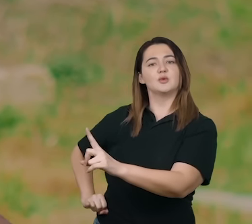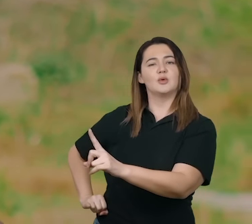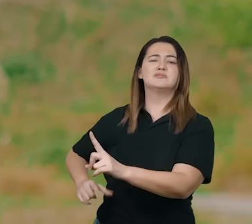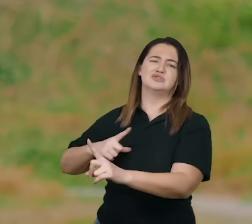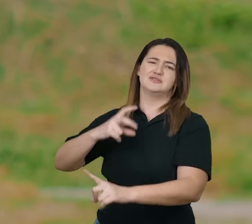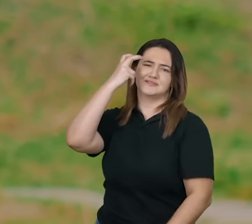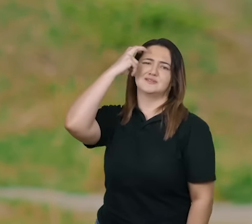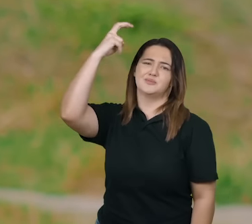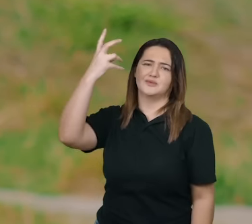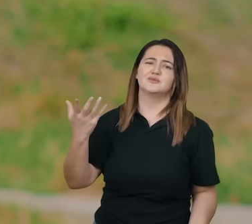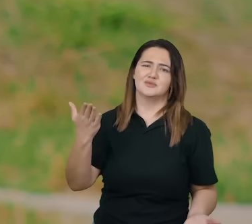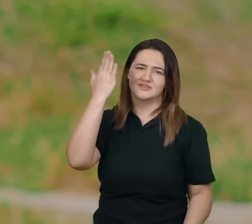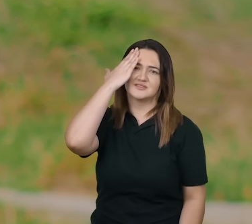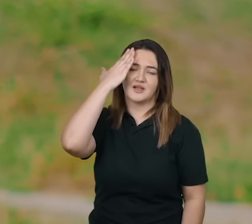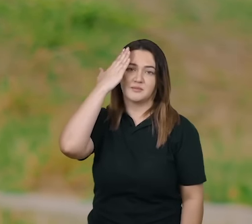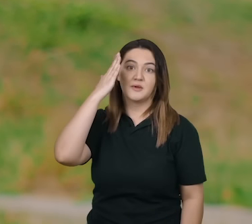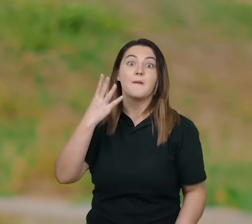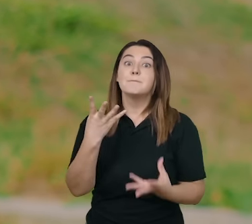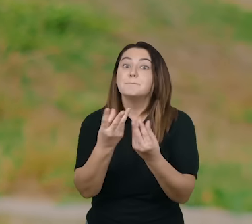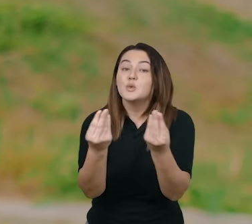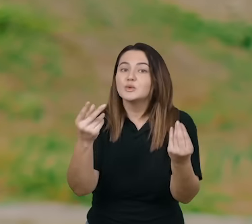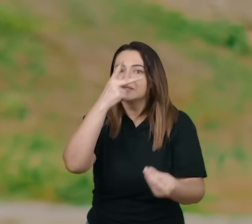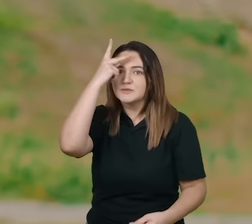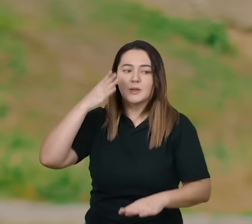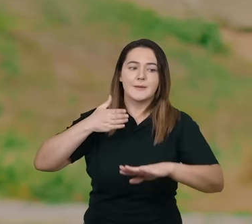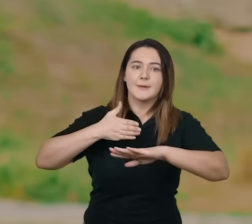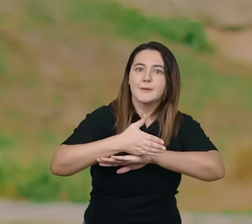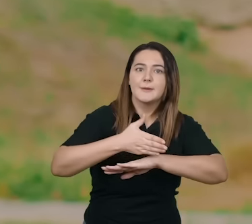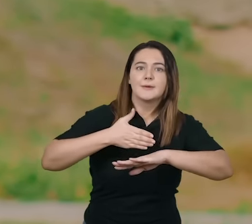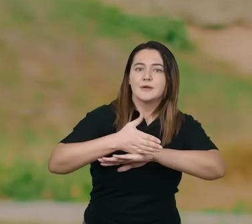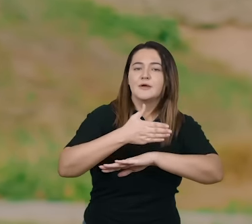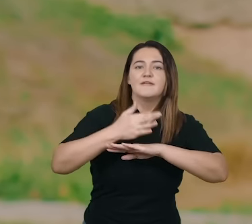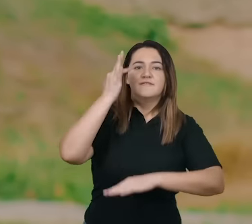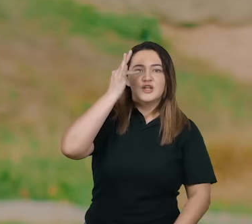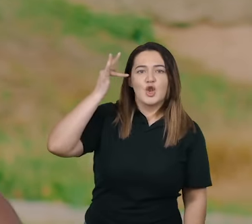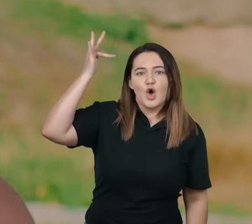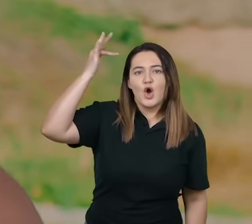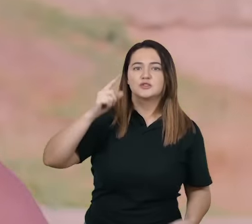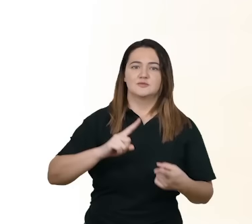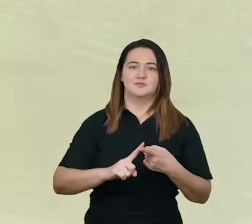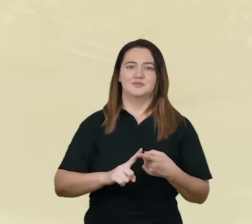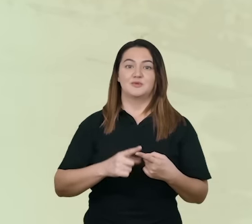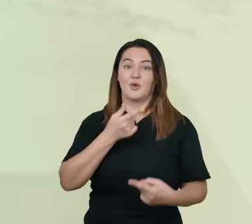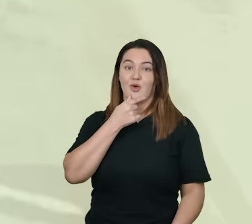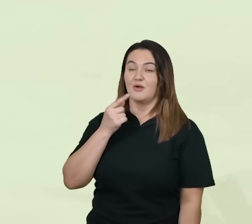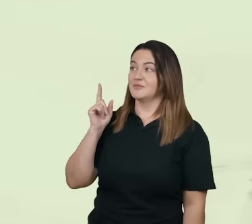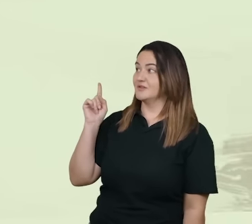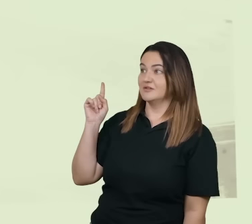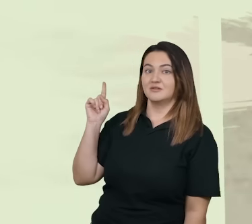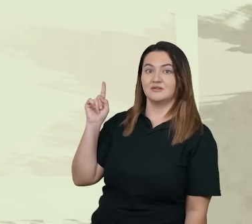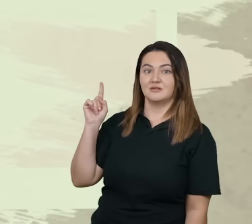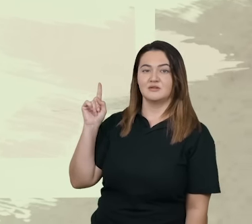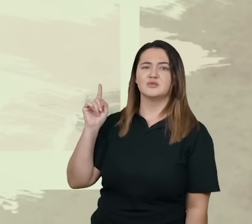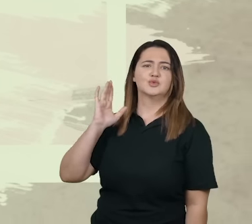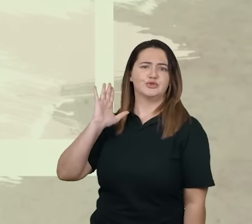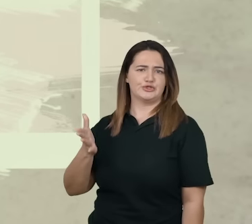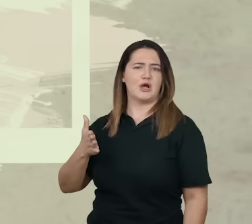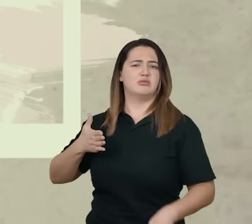Quantos filósofos não passaram por aqui? Você tem vários deles que eu poderia dizer. O grande Diógenes, que esteve por essa